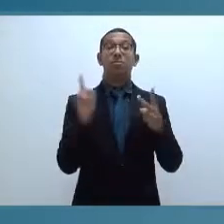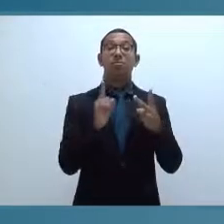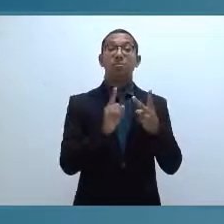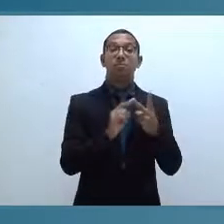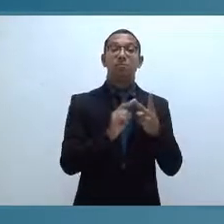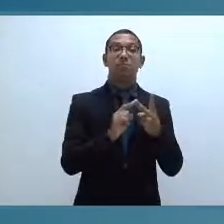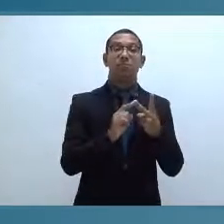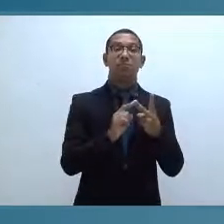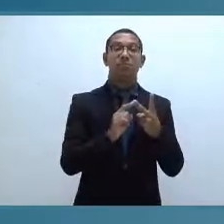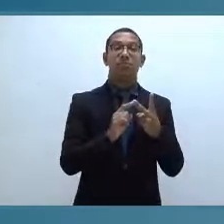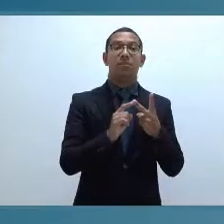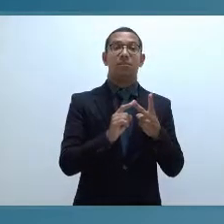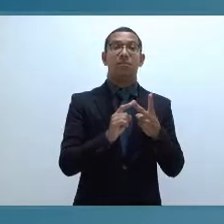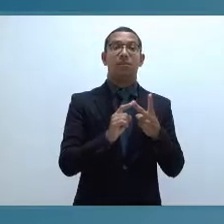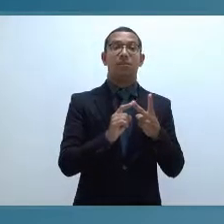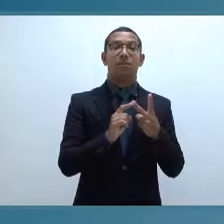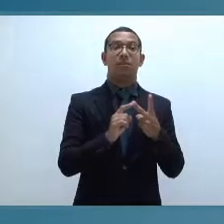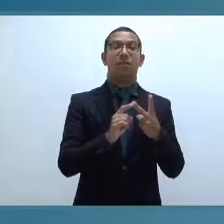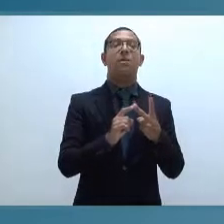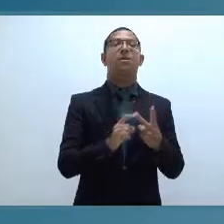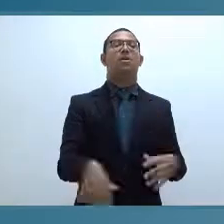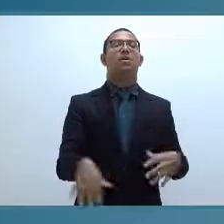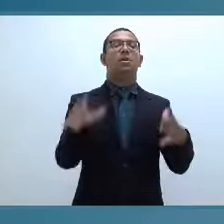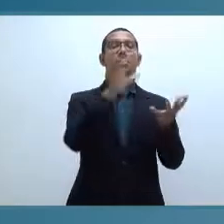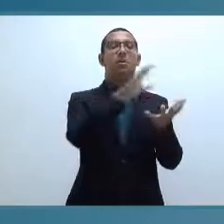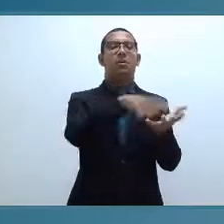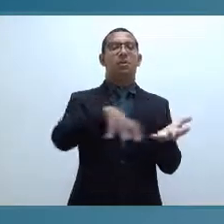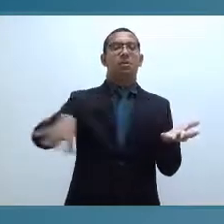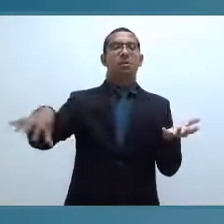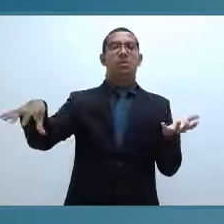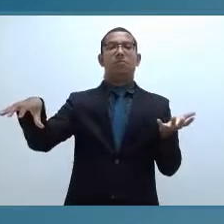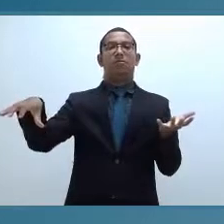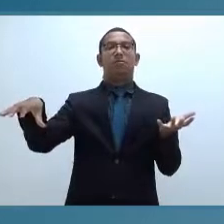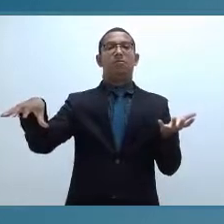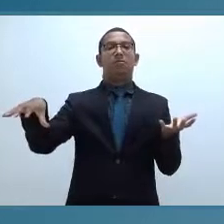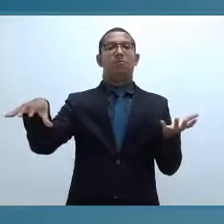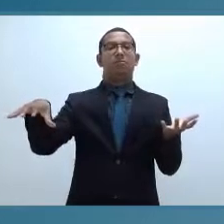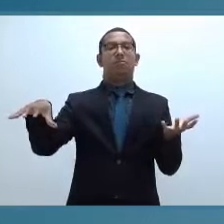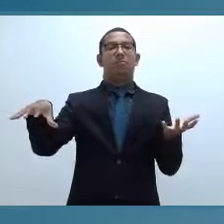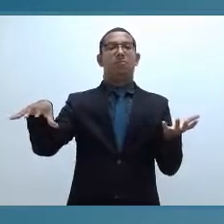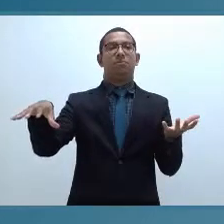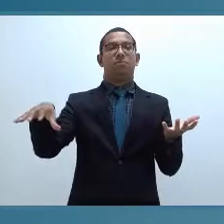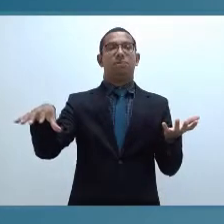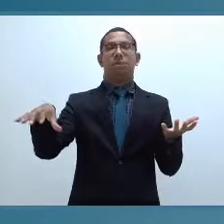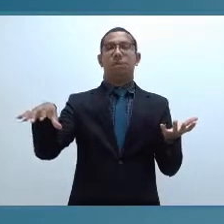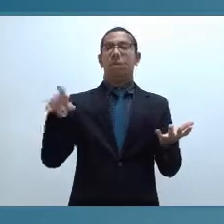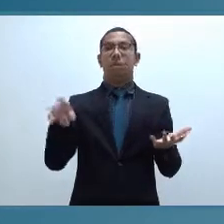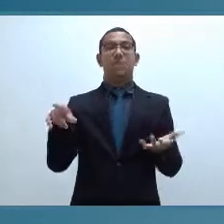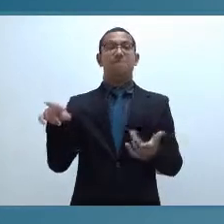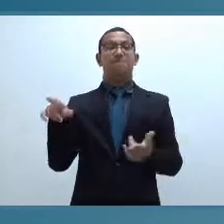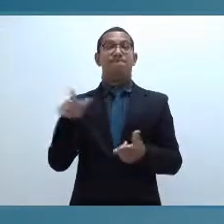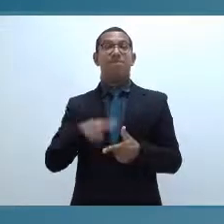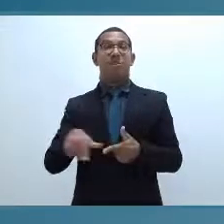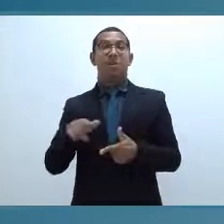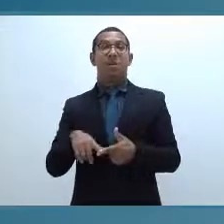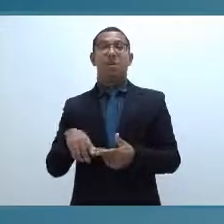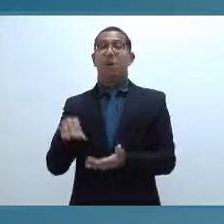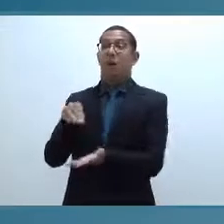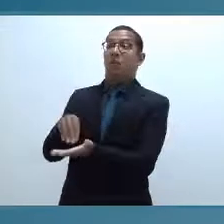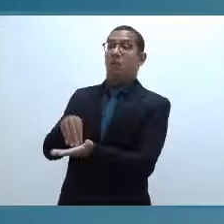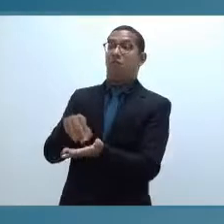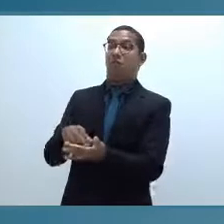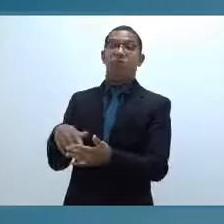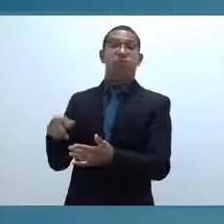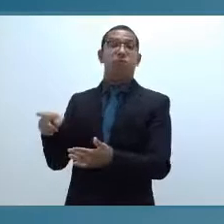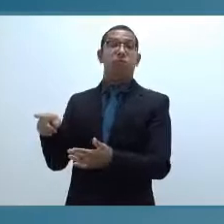o comparecimento diário da Comarca no horário de expediente não venha a ser prejudicado pelo tempo gasto com deslocamento de